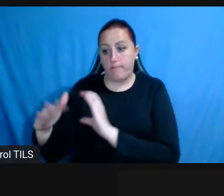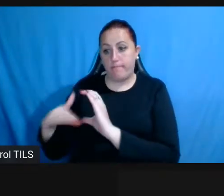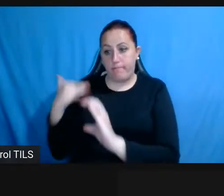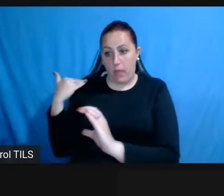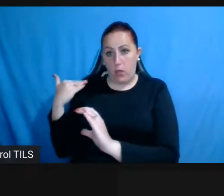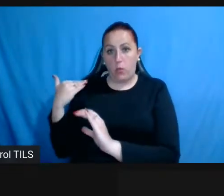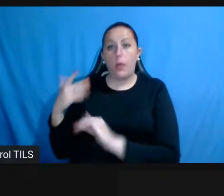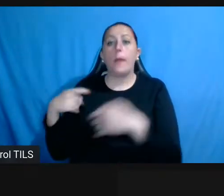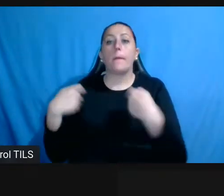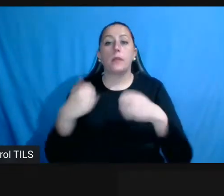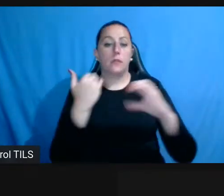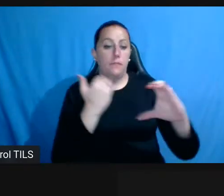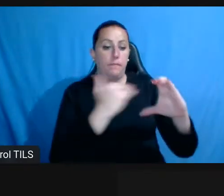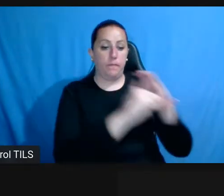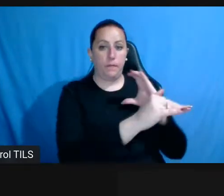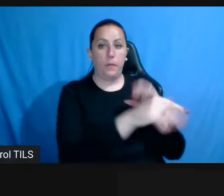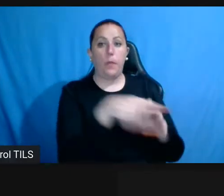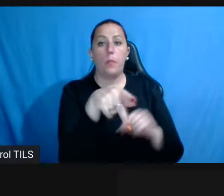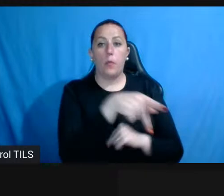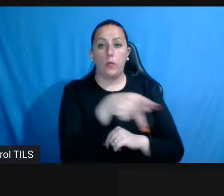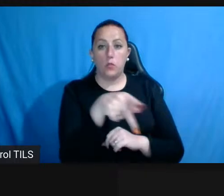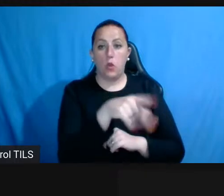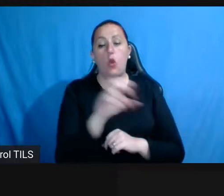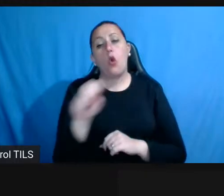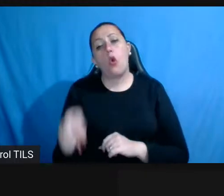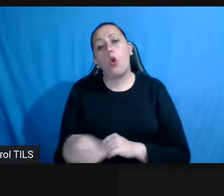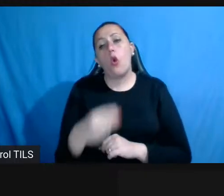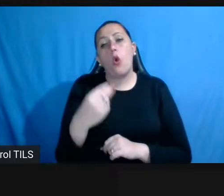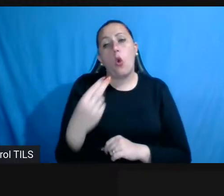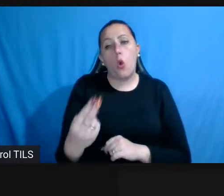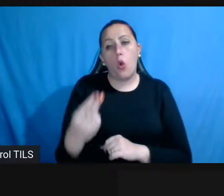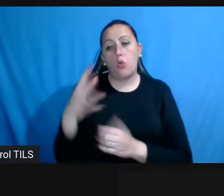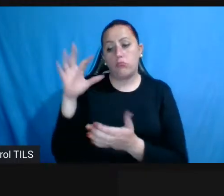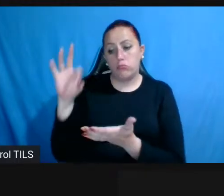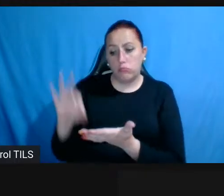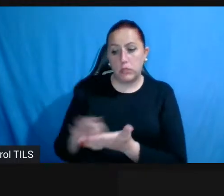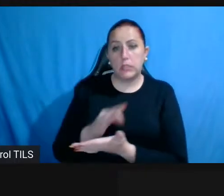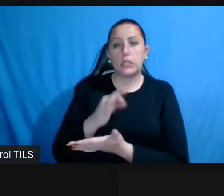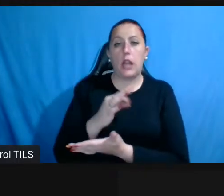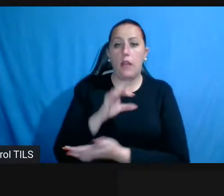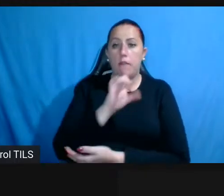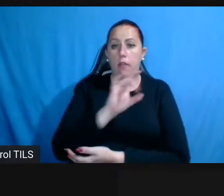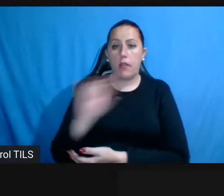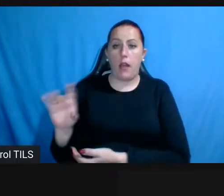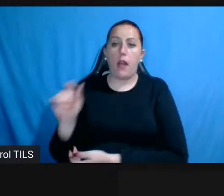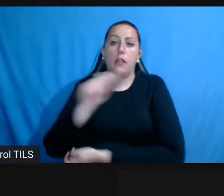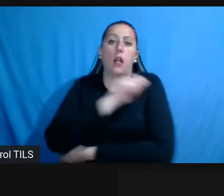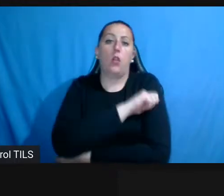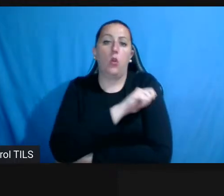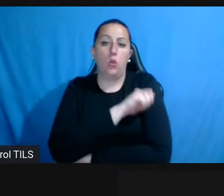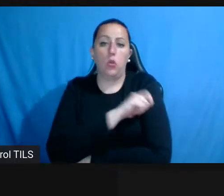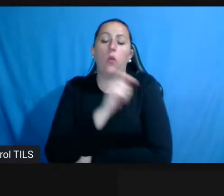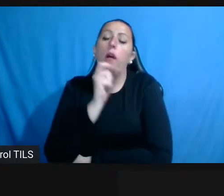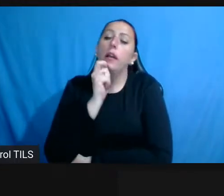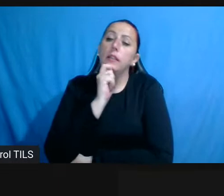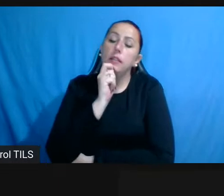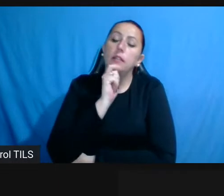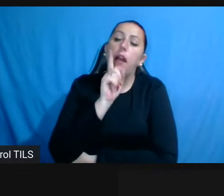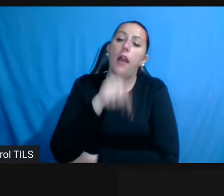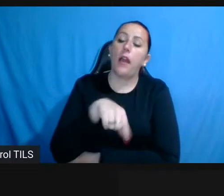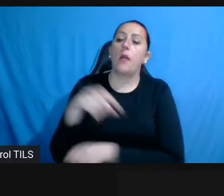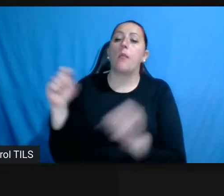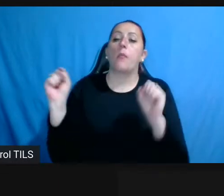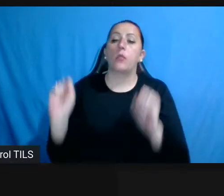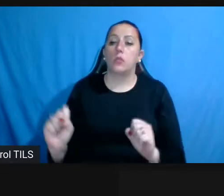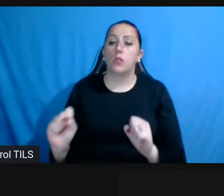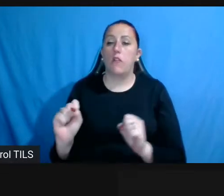que enviar essa chave de inscrição, ou ele mesmo faz essa inscrição. Então, é possível que ainda ele não